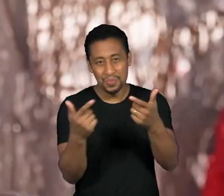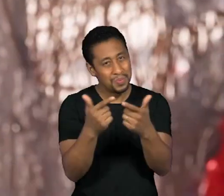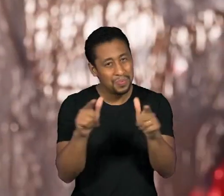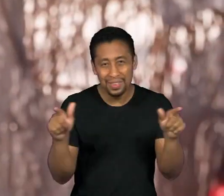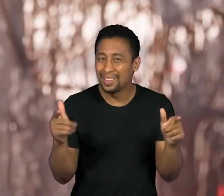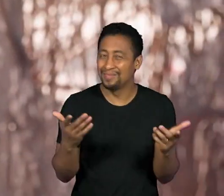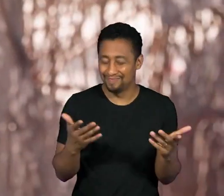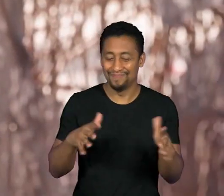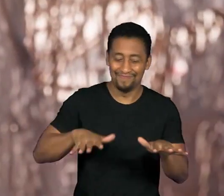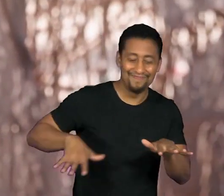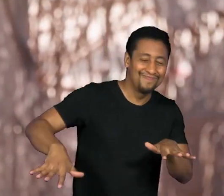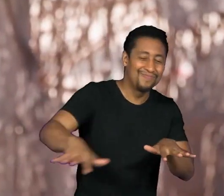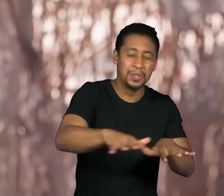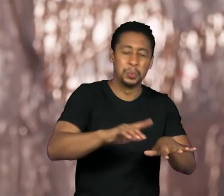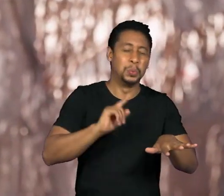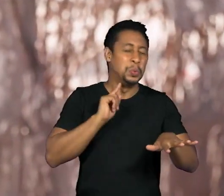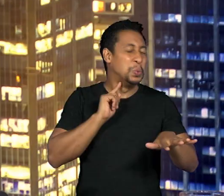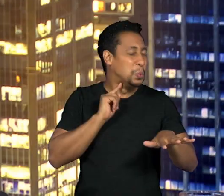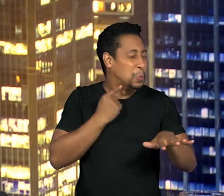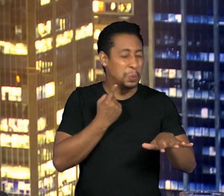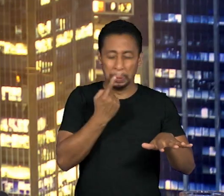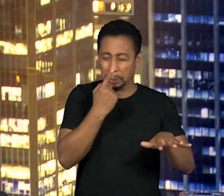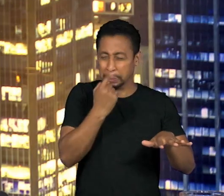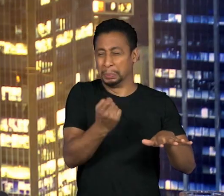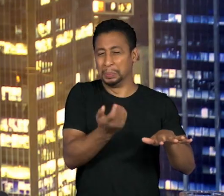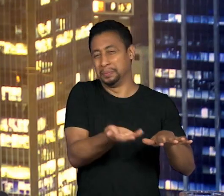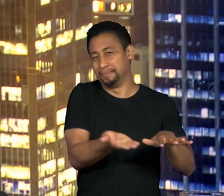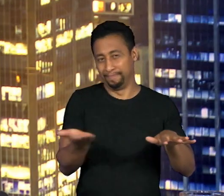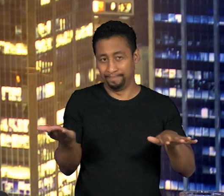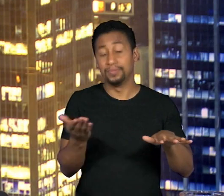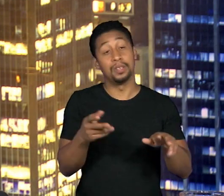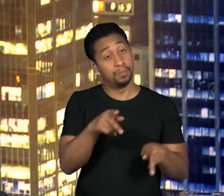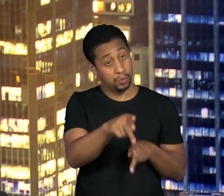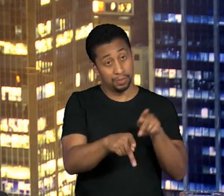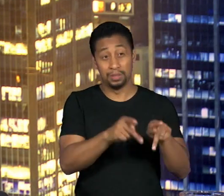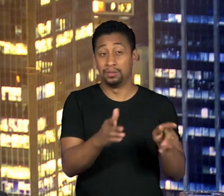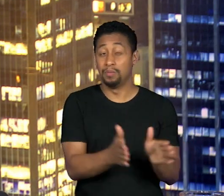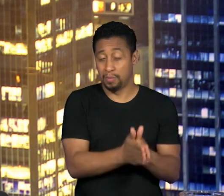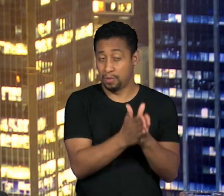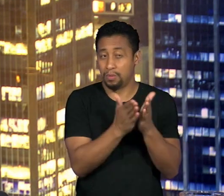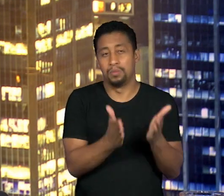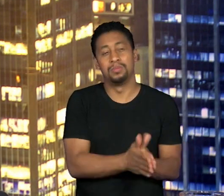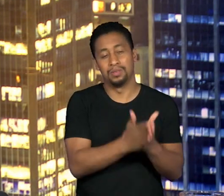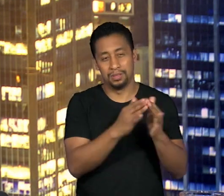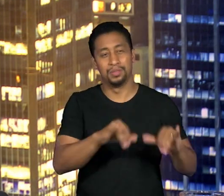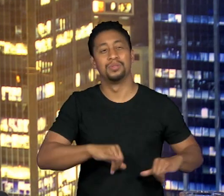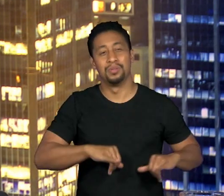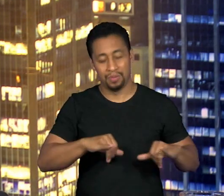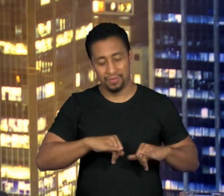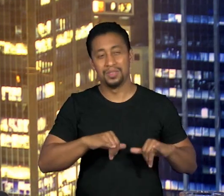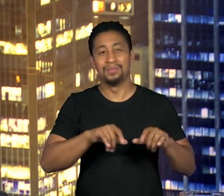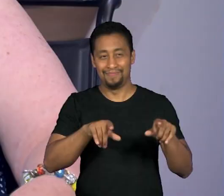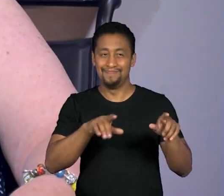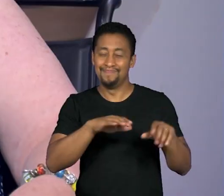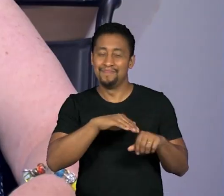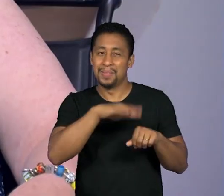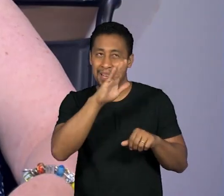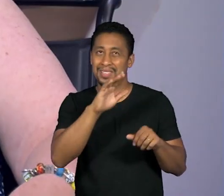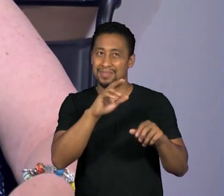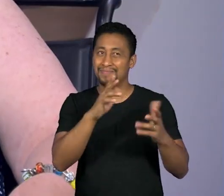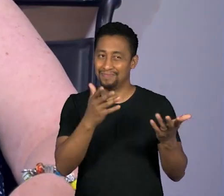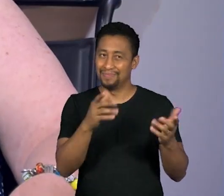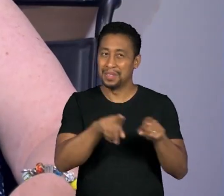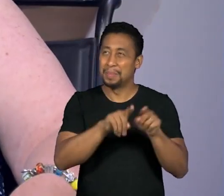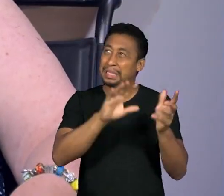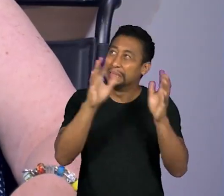justamente o que a professora estava comentando. As populações pobres é que mais sofrem, né? E também ligado à questão das mudanças climáticas, não é? E nas